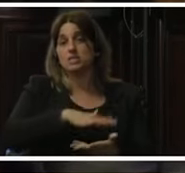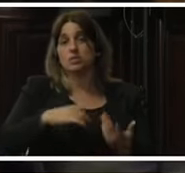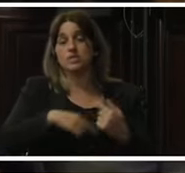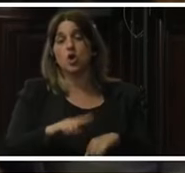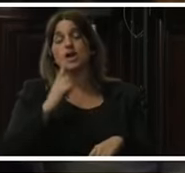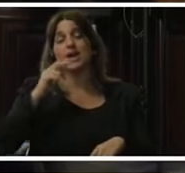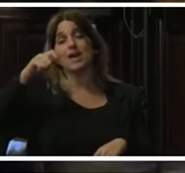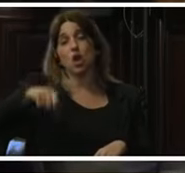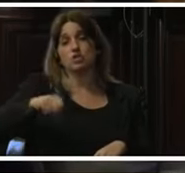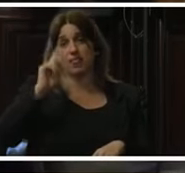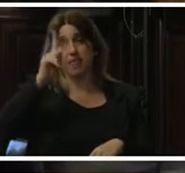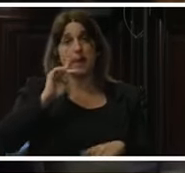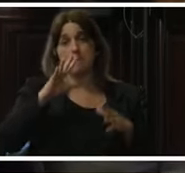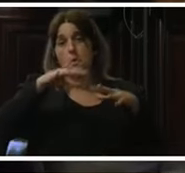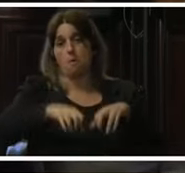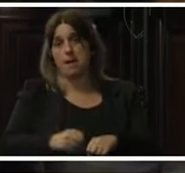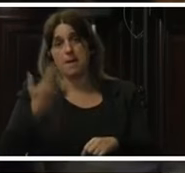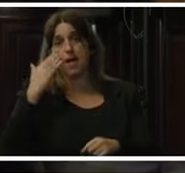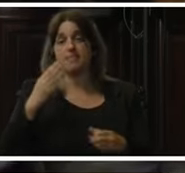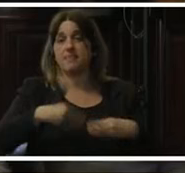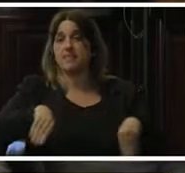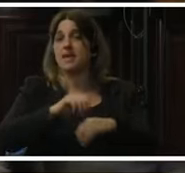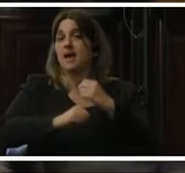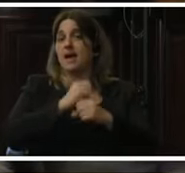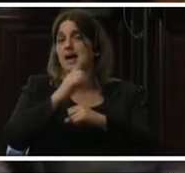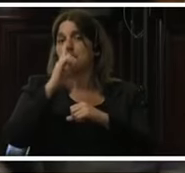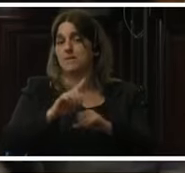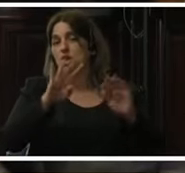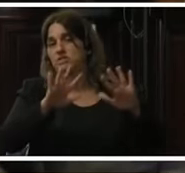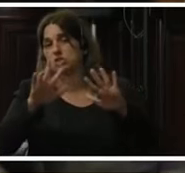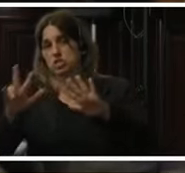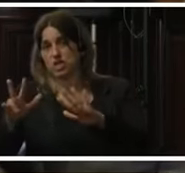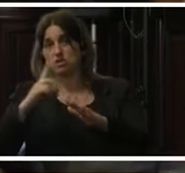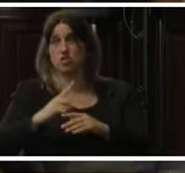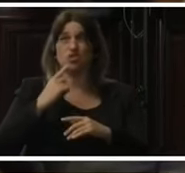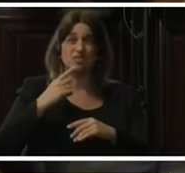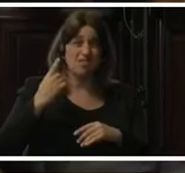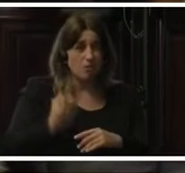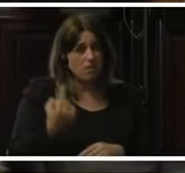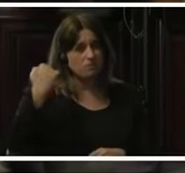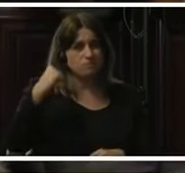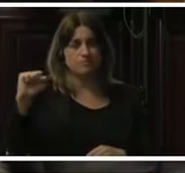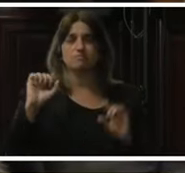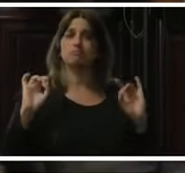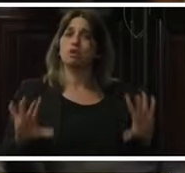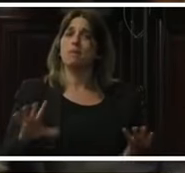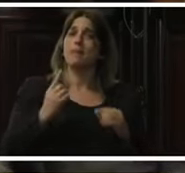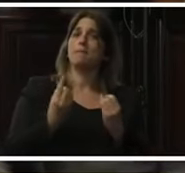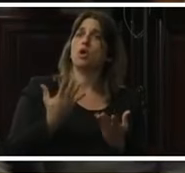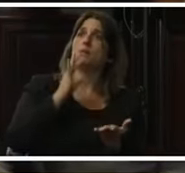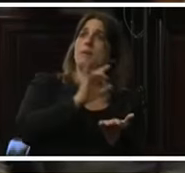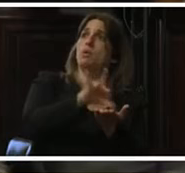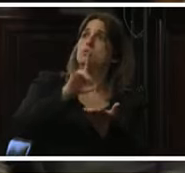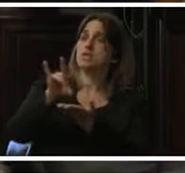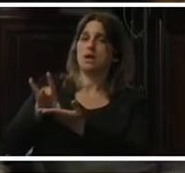efetivamente a terra ancestral e 1988 ignorando que isso só ocorreu porque delas foram expulsos isso